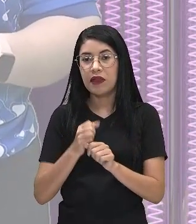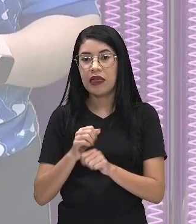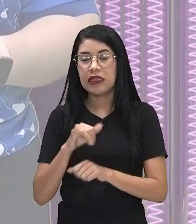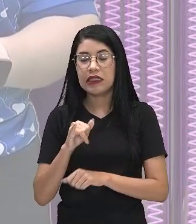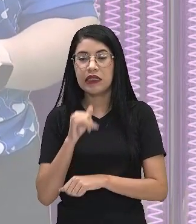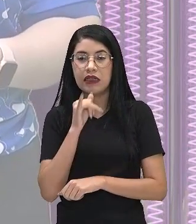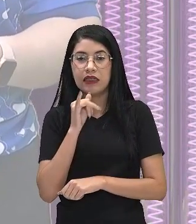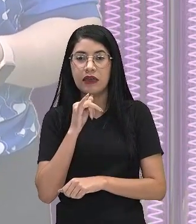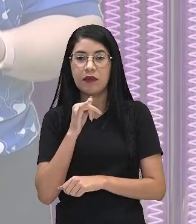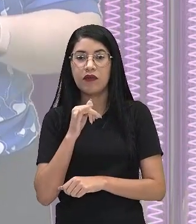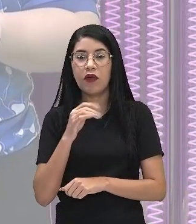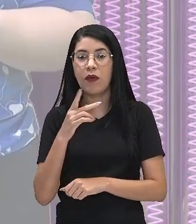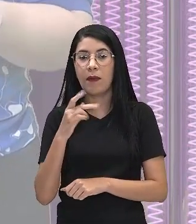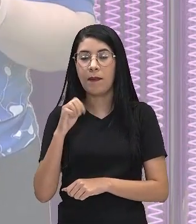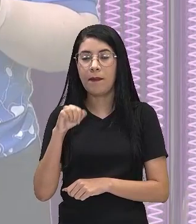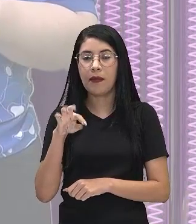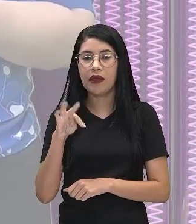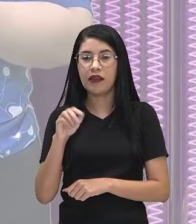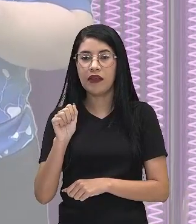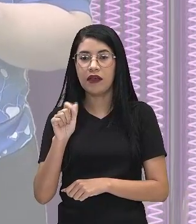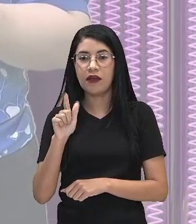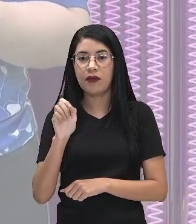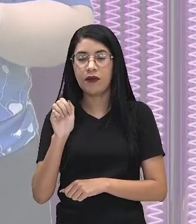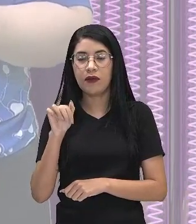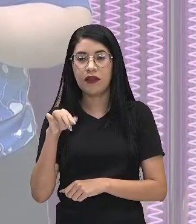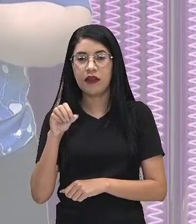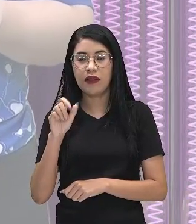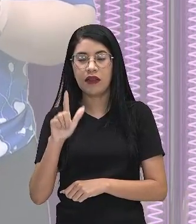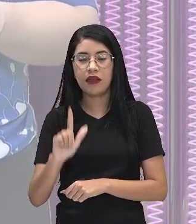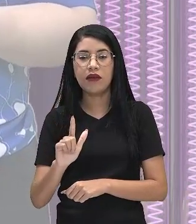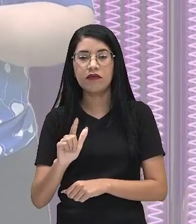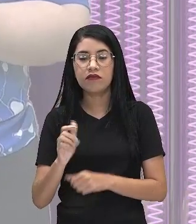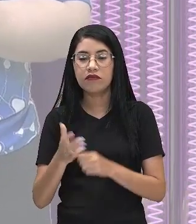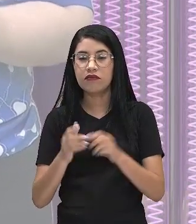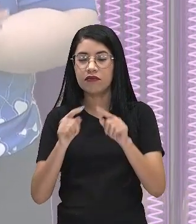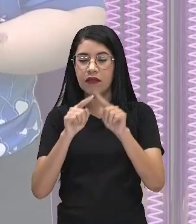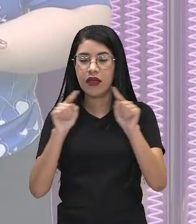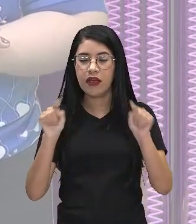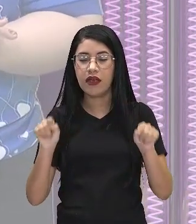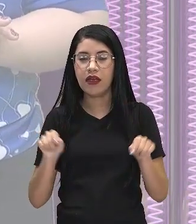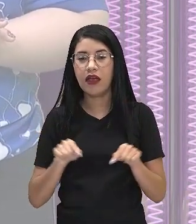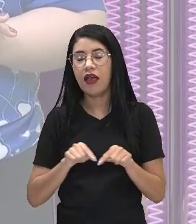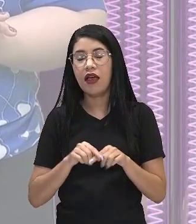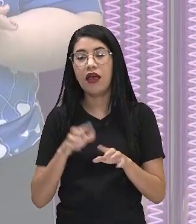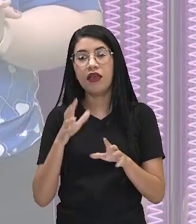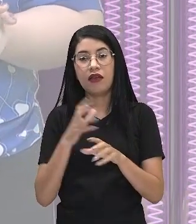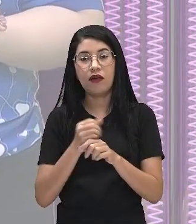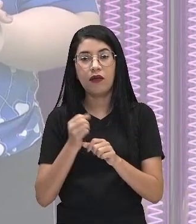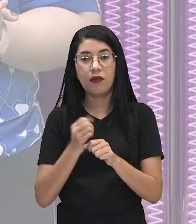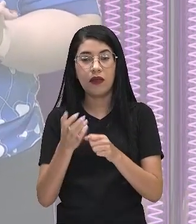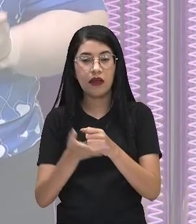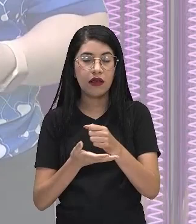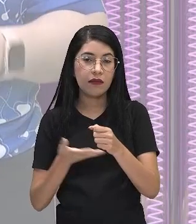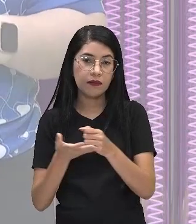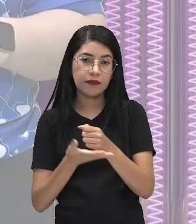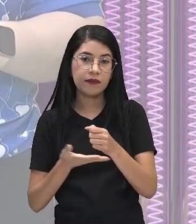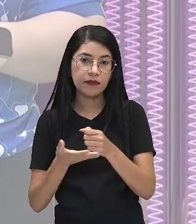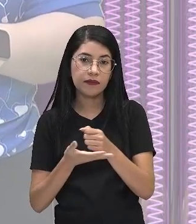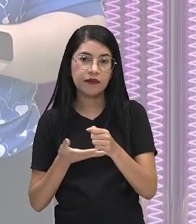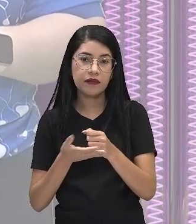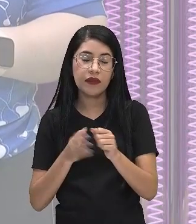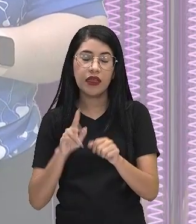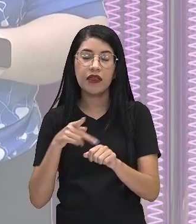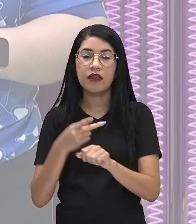prisma pentagonal, né, que tem a base de pentágono, a gente precisa calcular a área da base, que é um pentágono, e